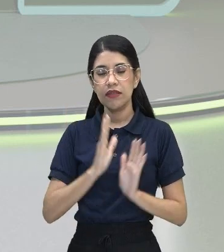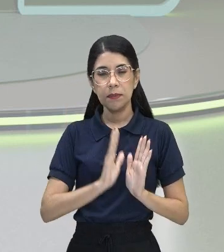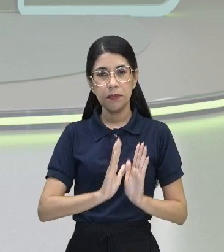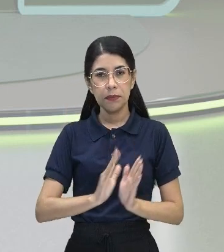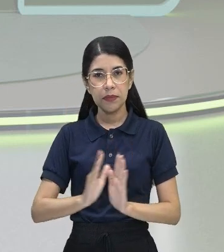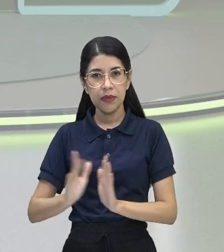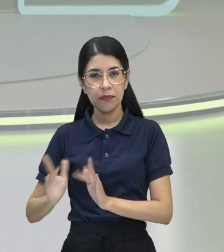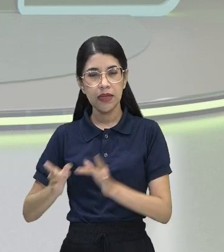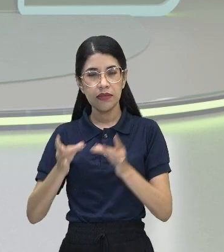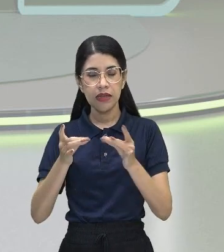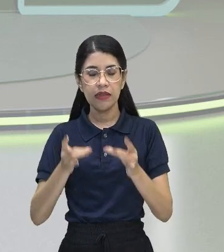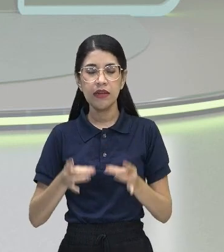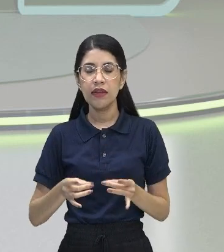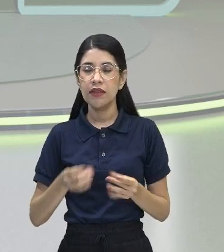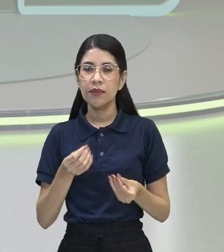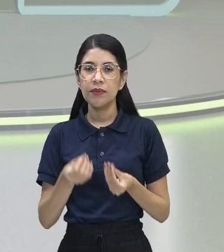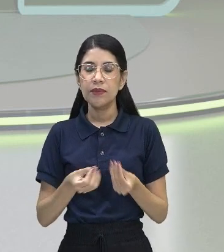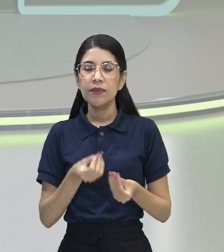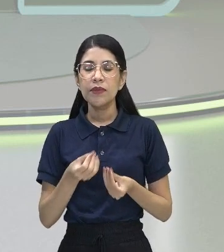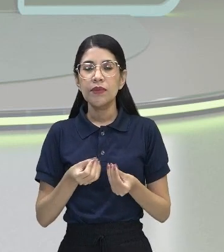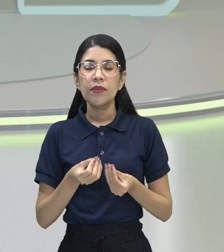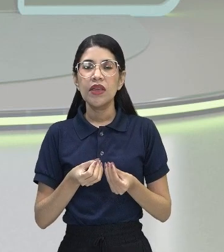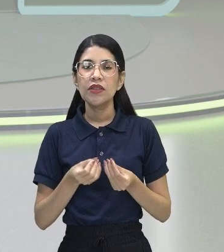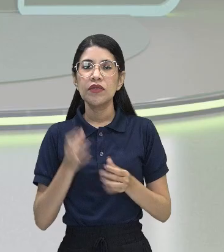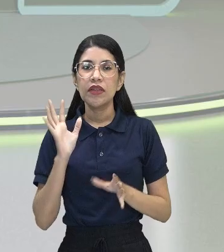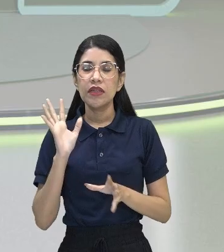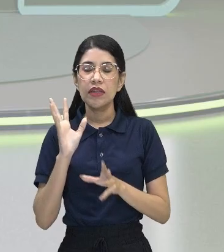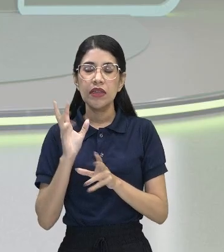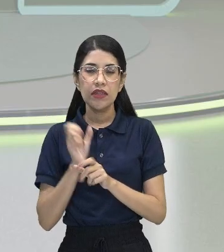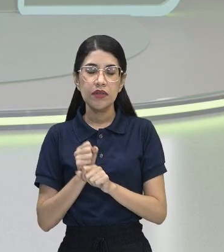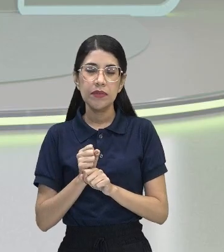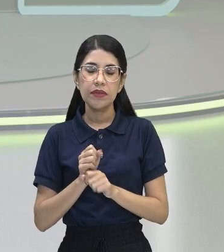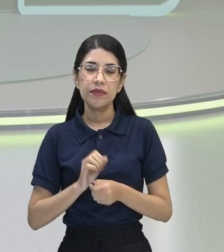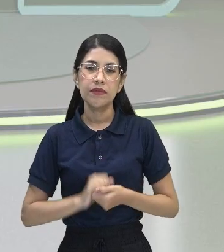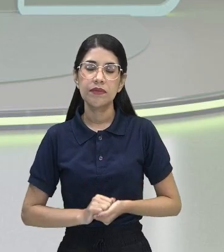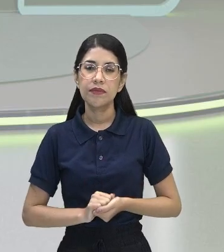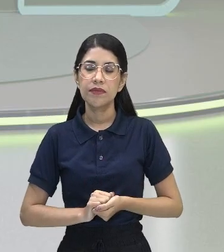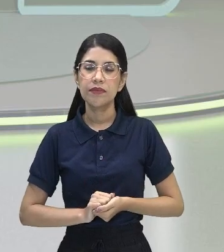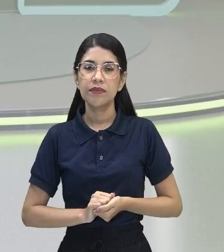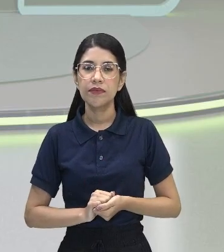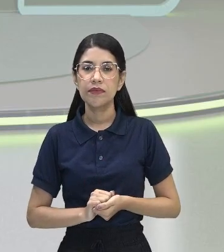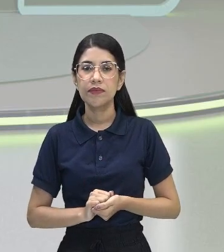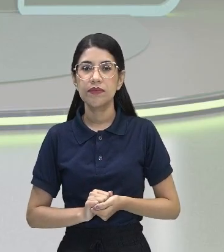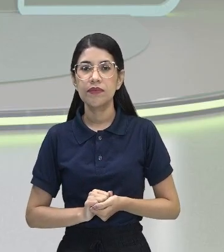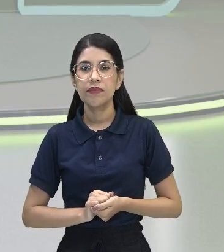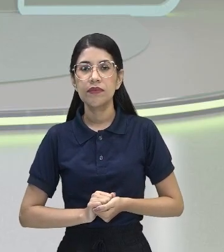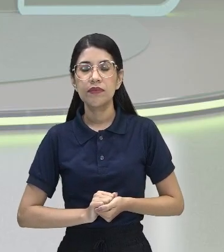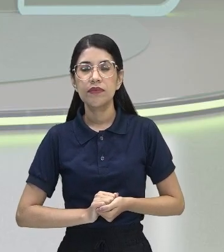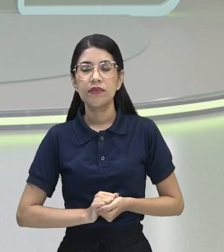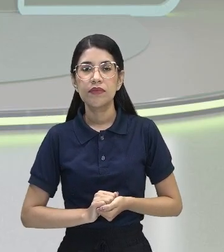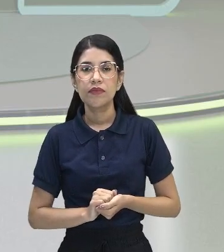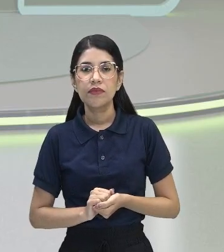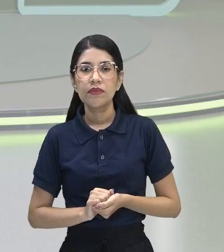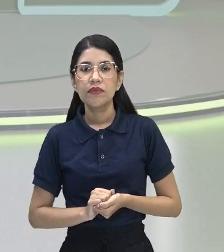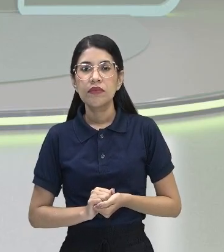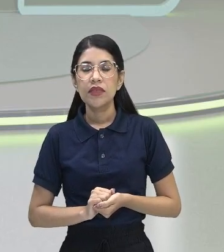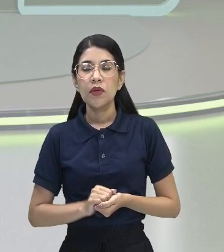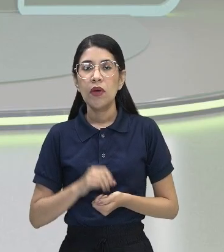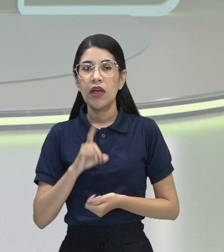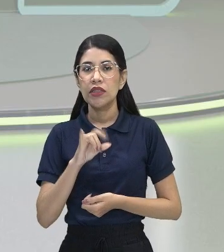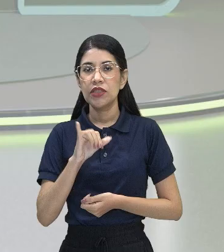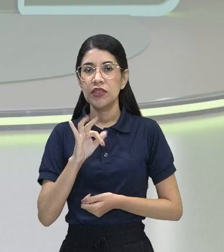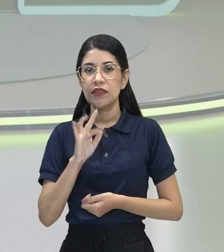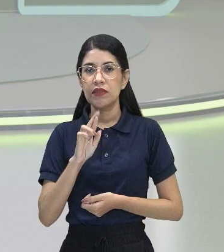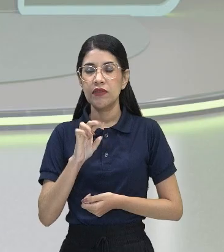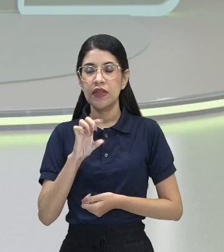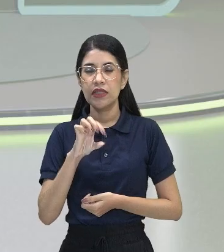aqui, ó, ao meu lado. Vamos resumir para você, de uma maneira bem sucinta. A difração